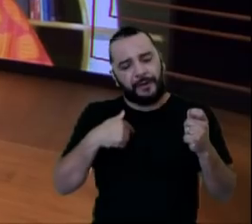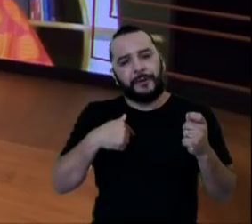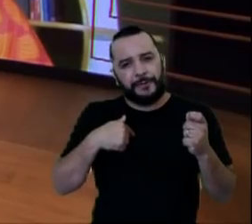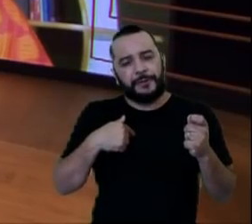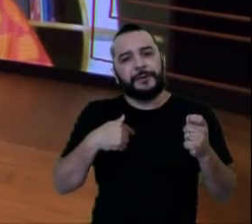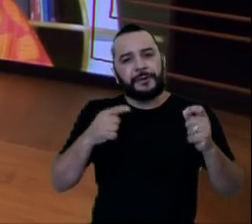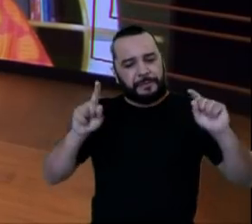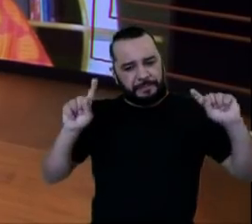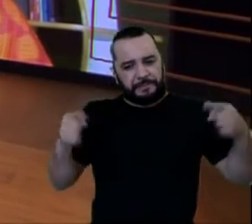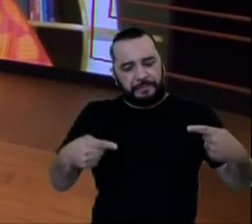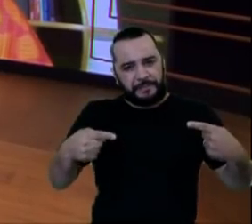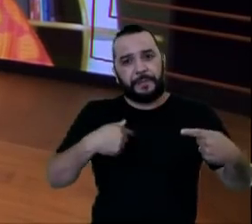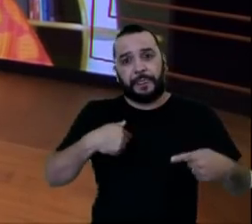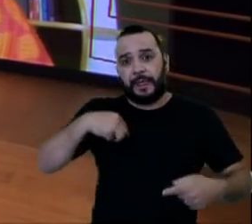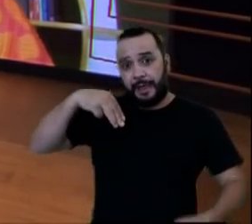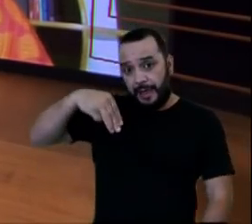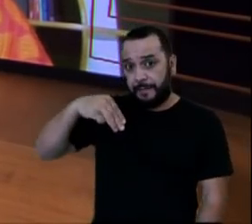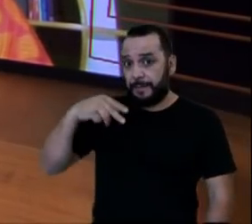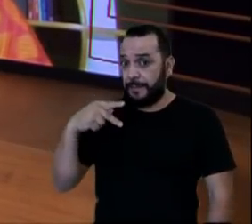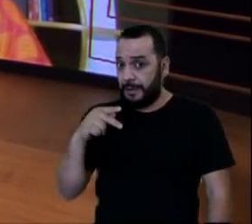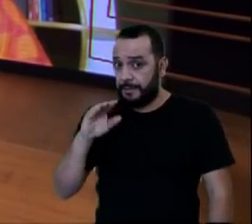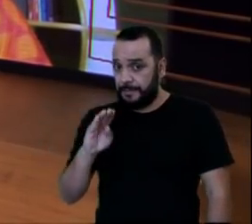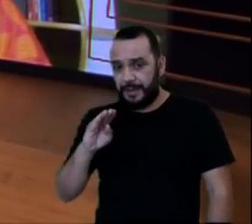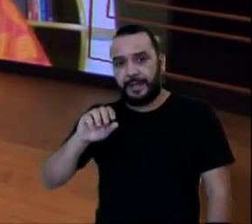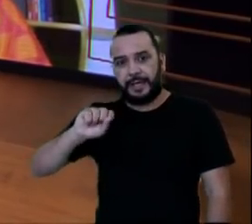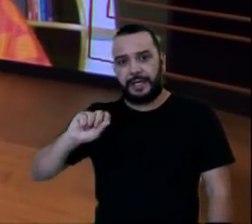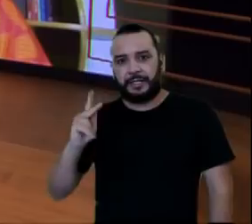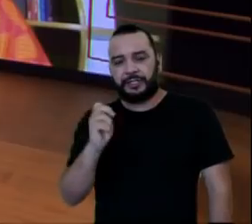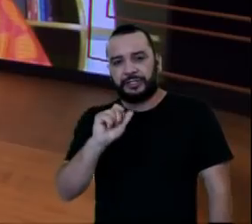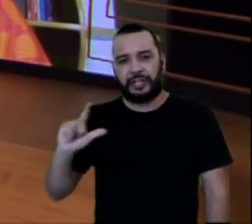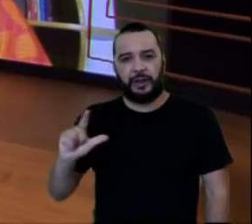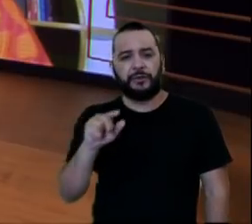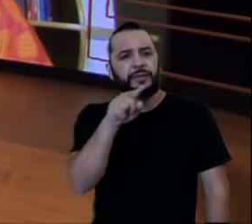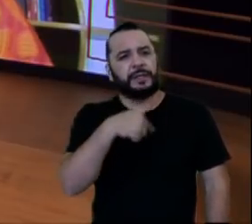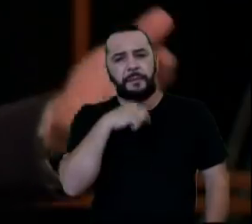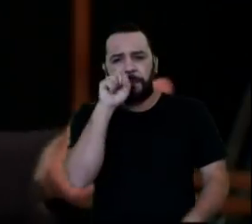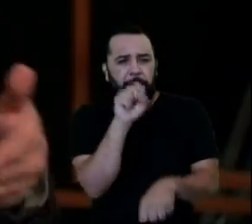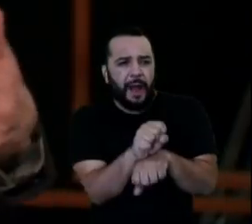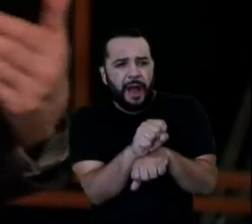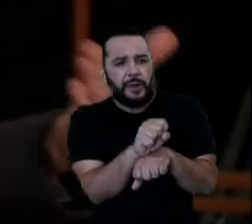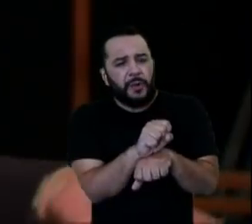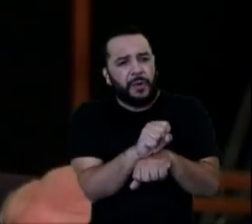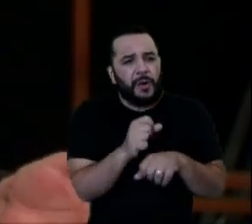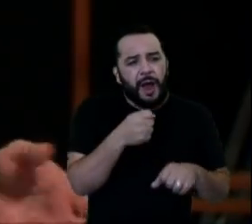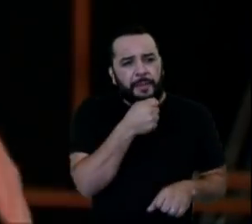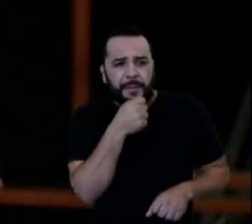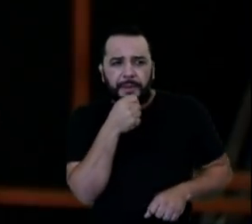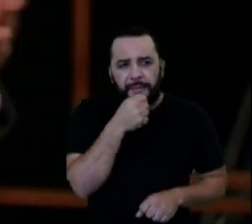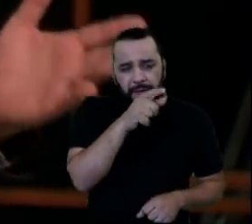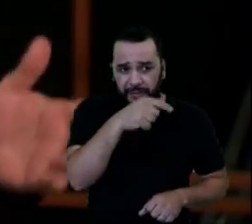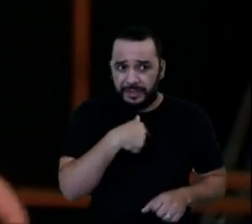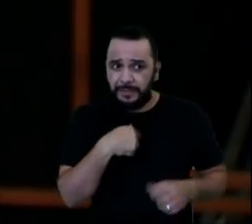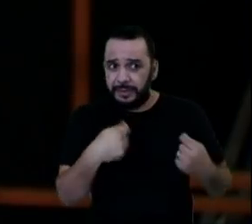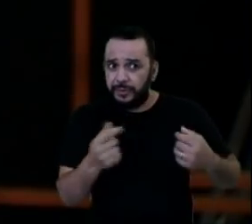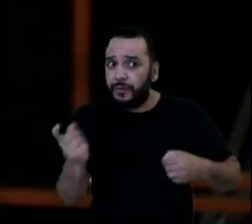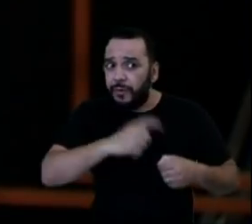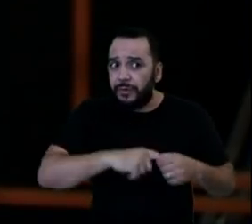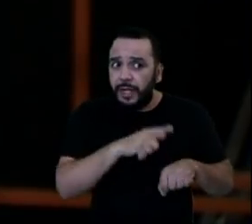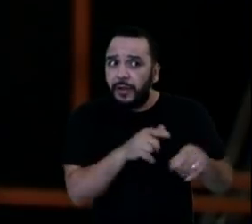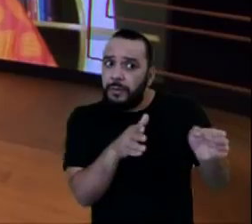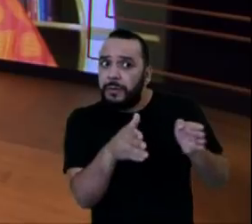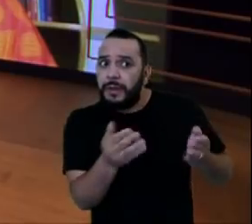era um privilégio. Vamos falar do seu trabalho como cantora. Você estudou canto lírico, você acabou de falar, e